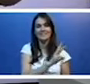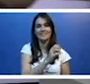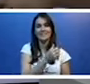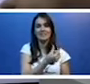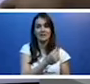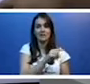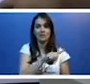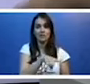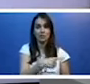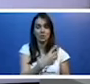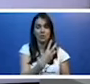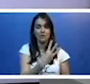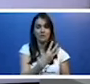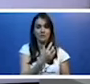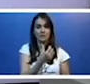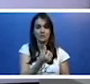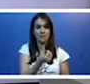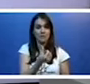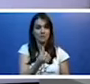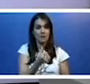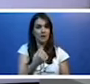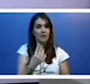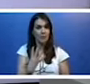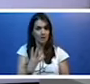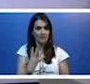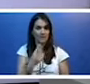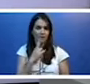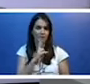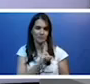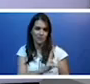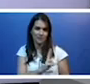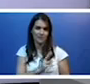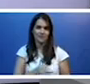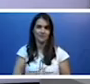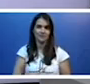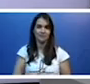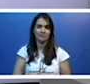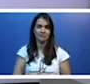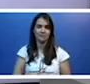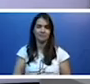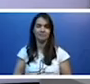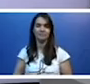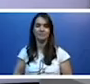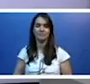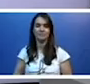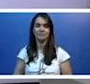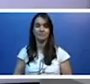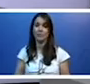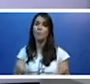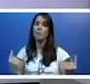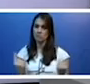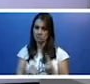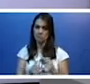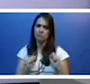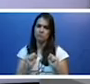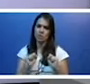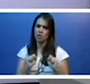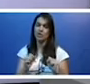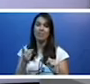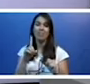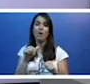36,36 64 a trocar os dois de lado ao mesmo tempo quando eu faço isso não